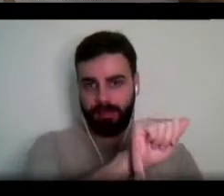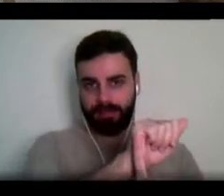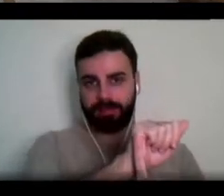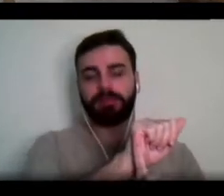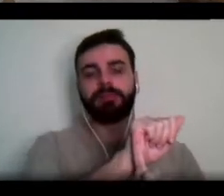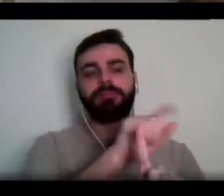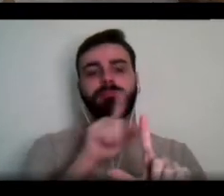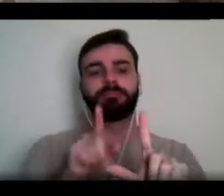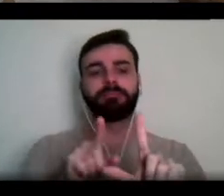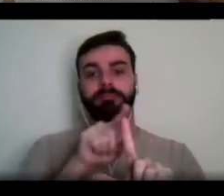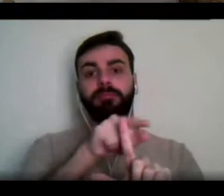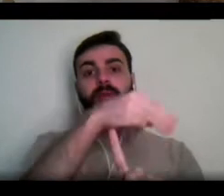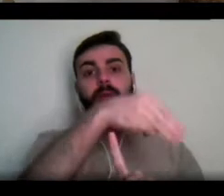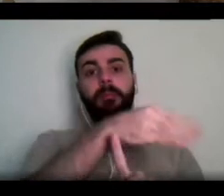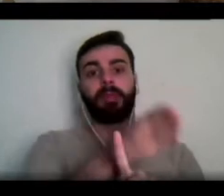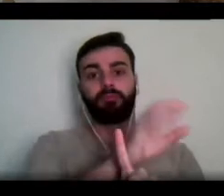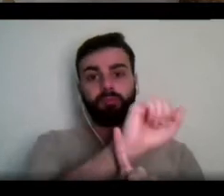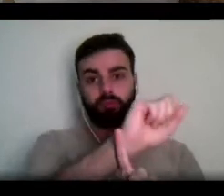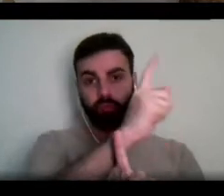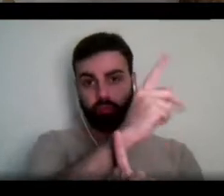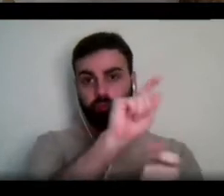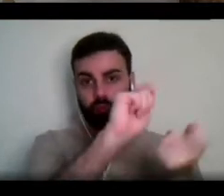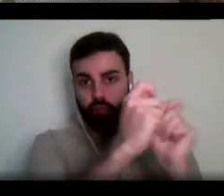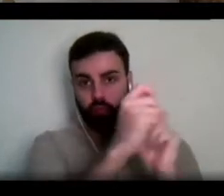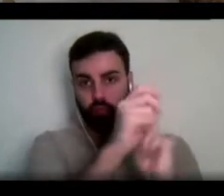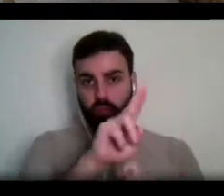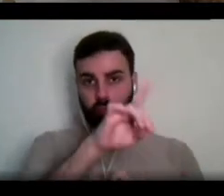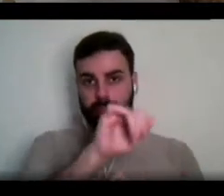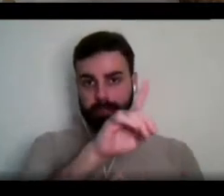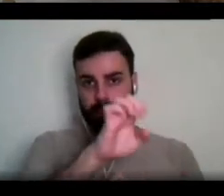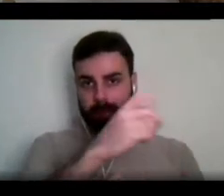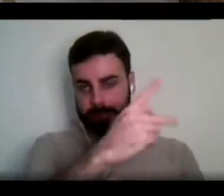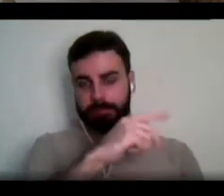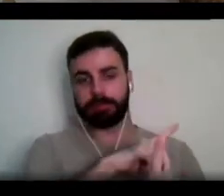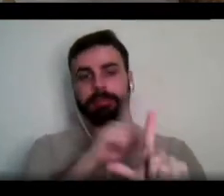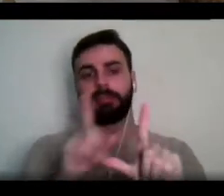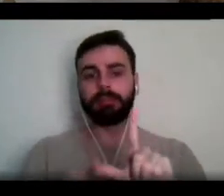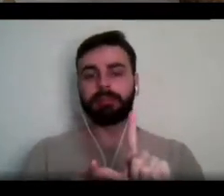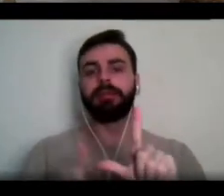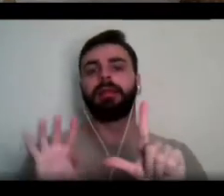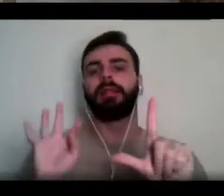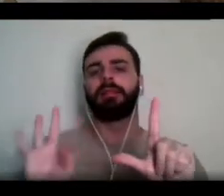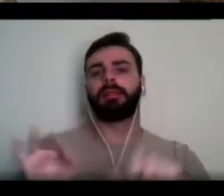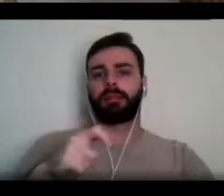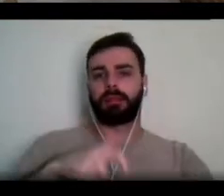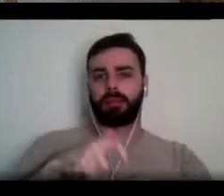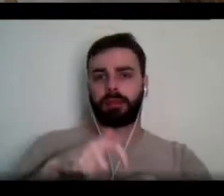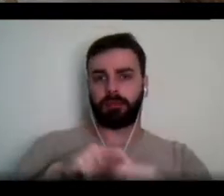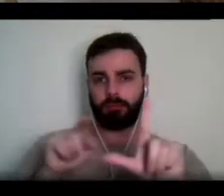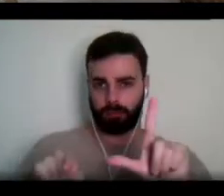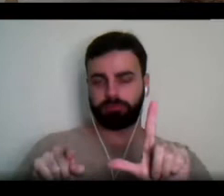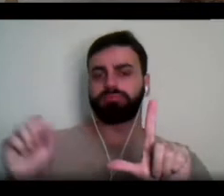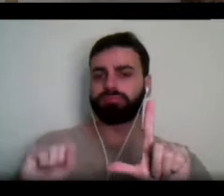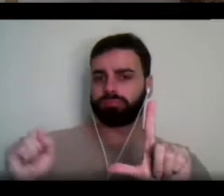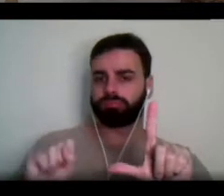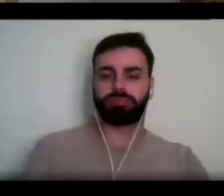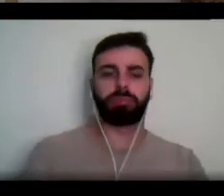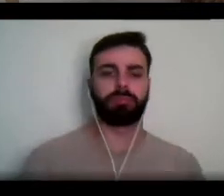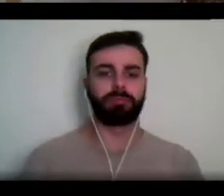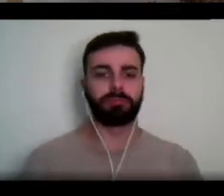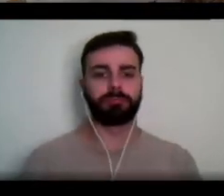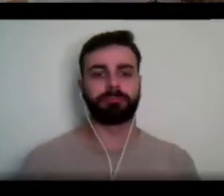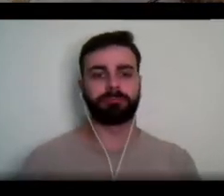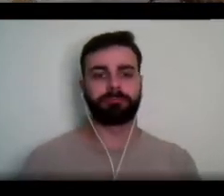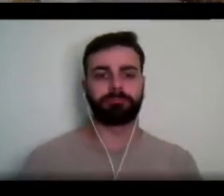da aceleração em metros por segundo ao quadrado em função do tempo t